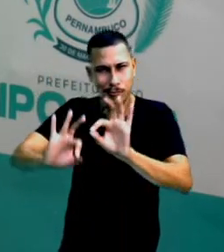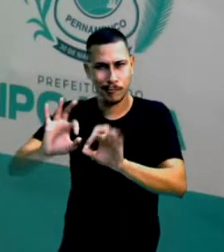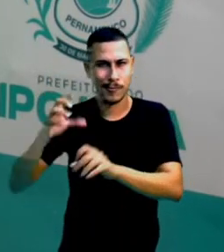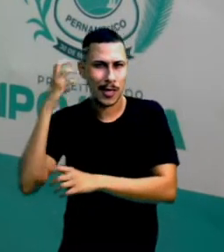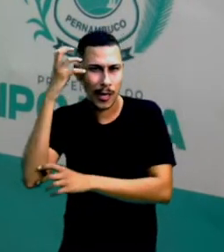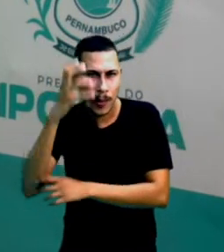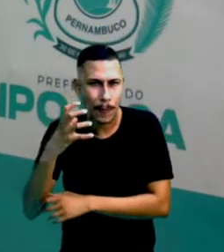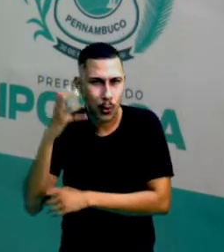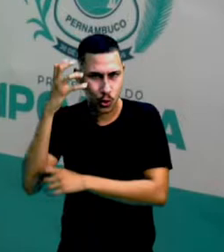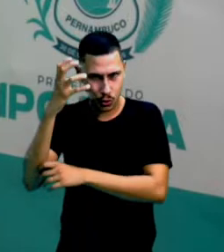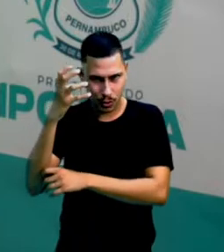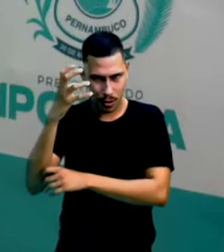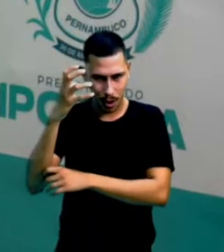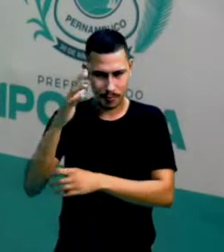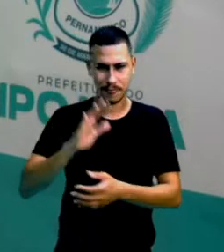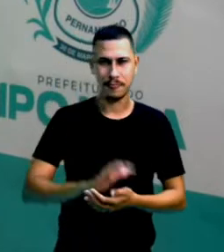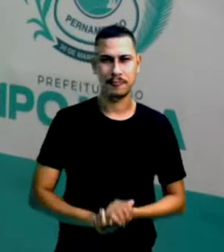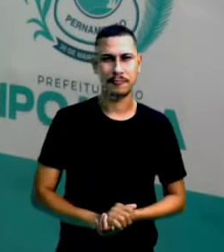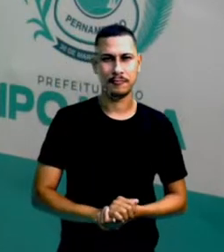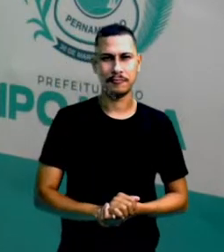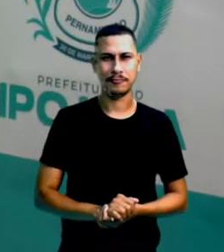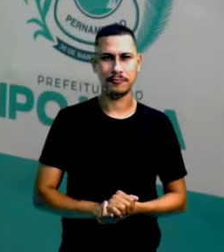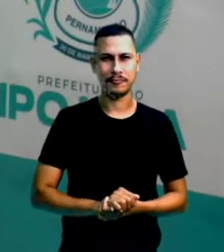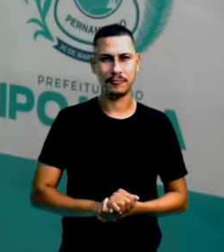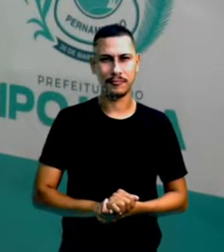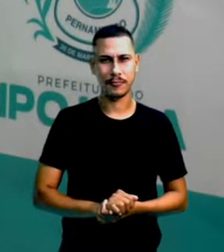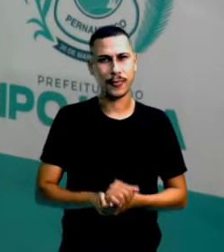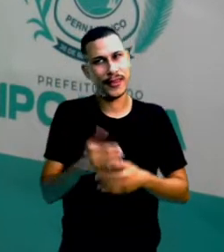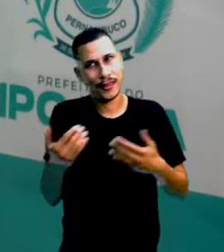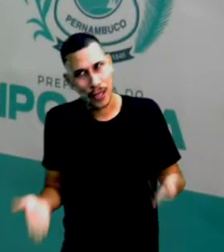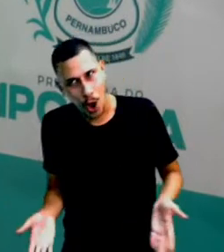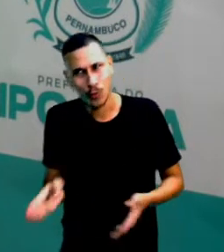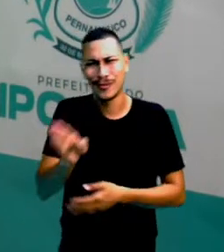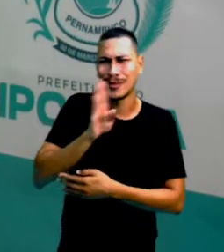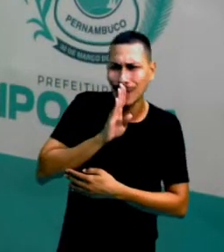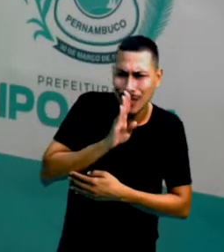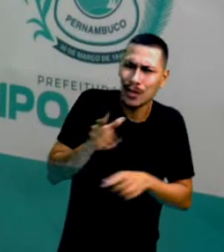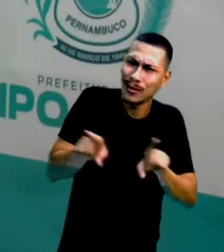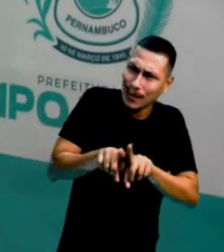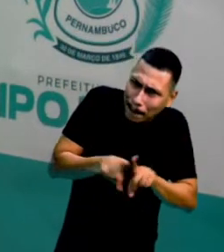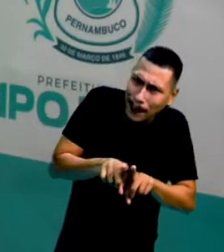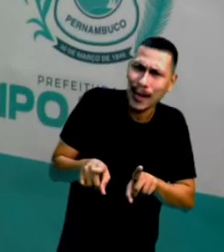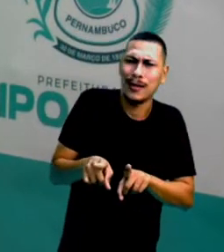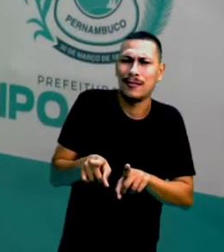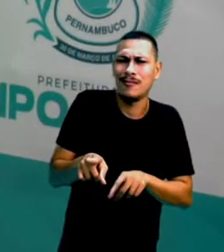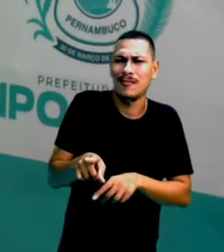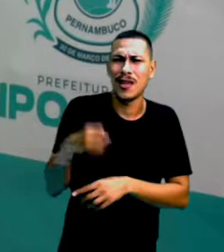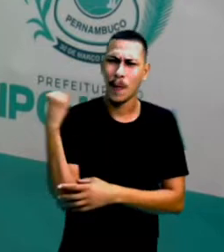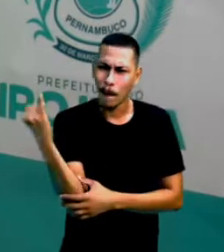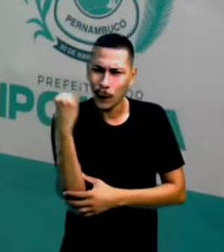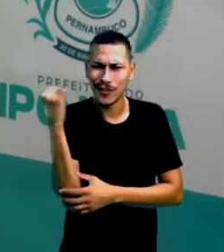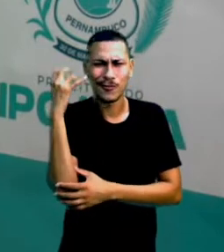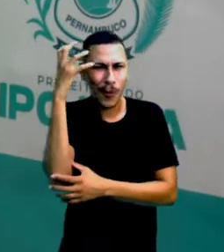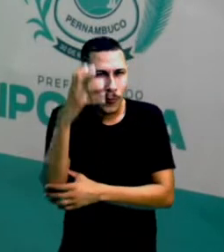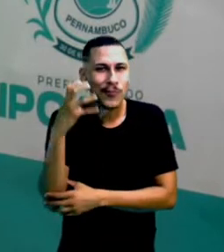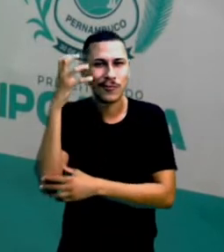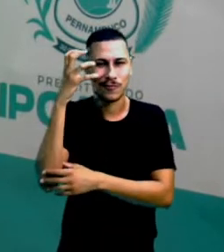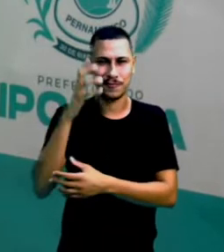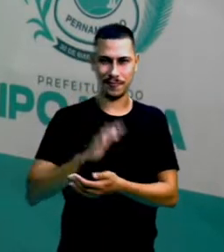Vamos dar um tom da música é tão silêncio é muito importante tudo que eu fiz o mundo